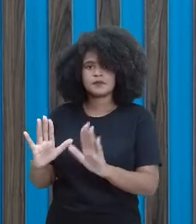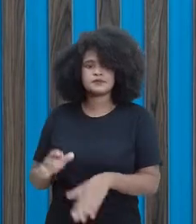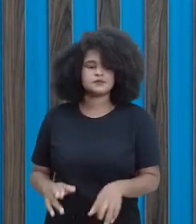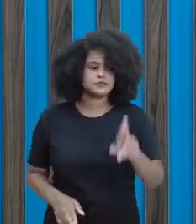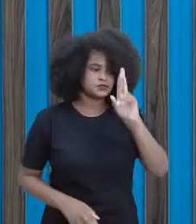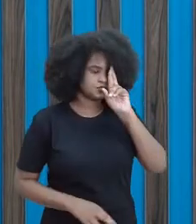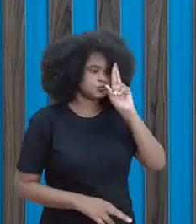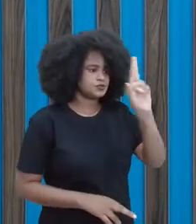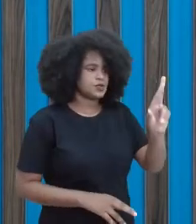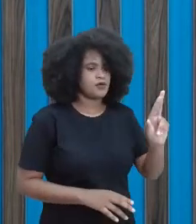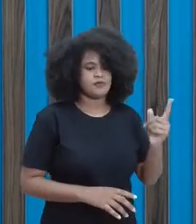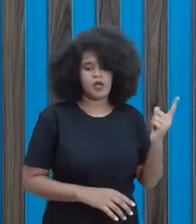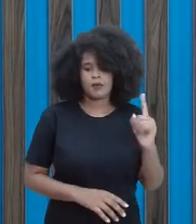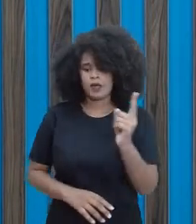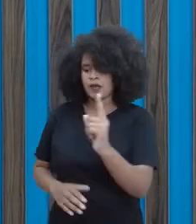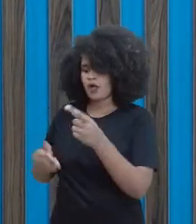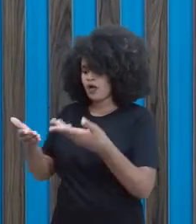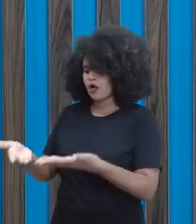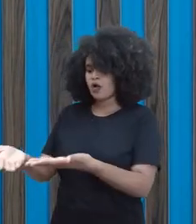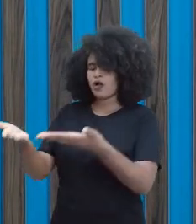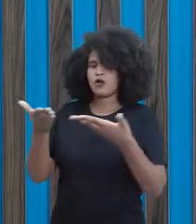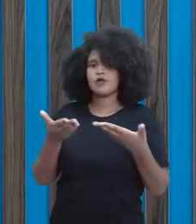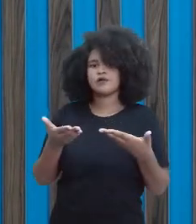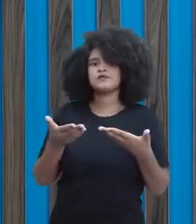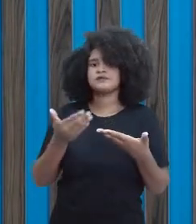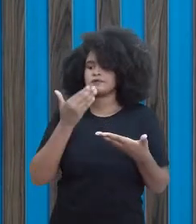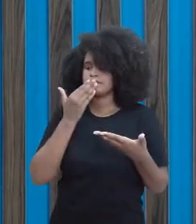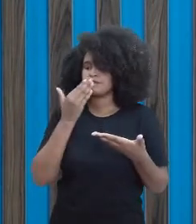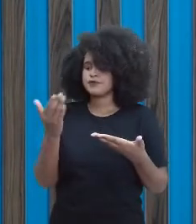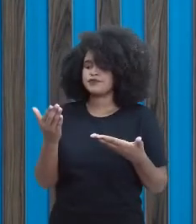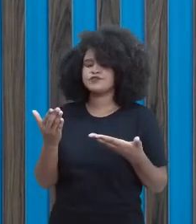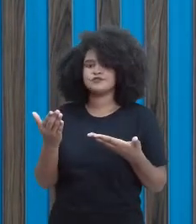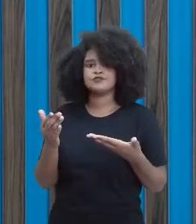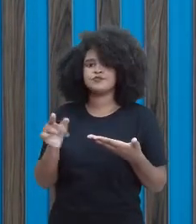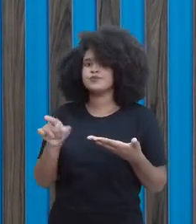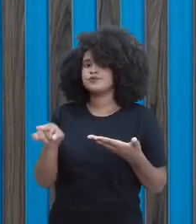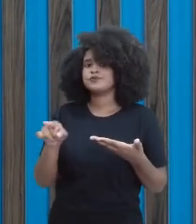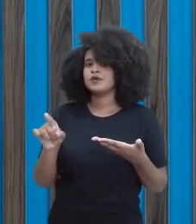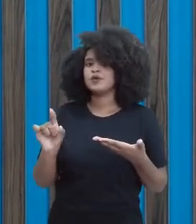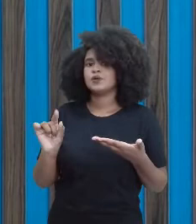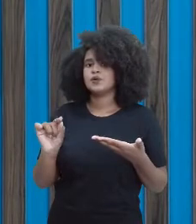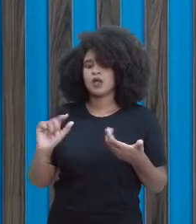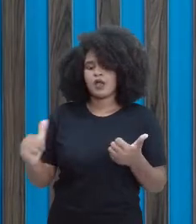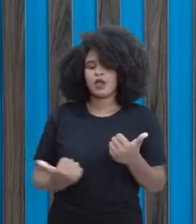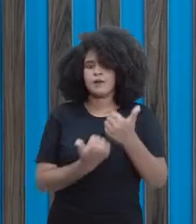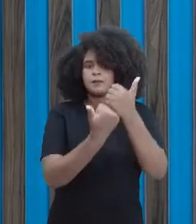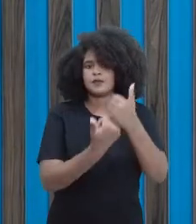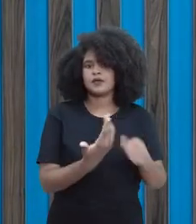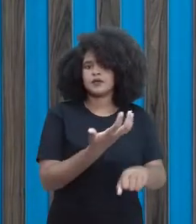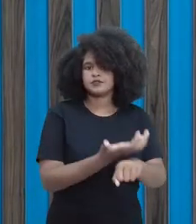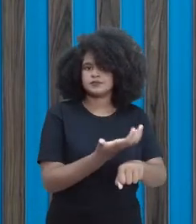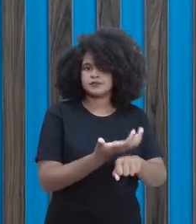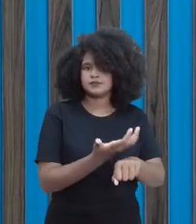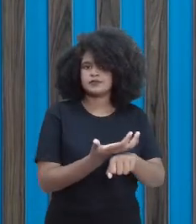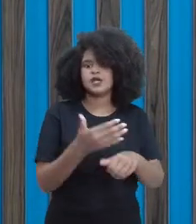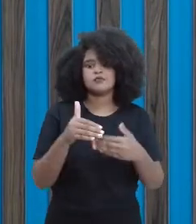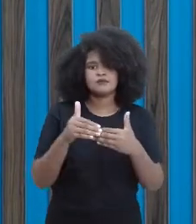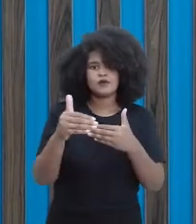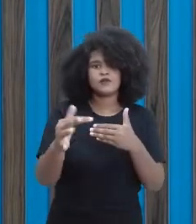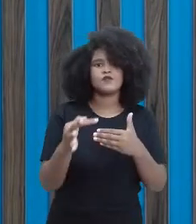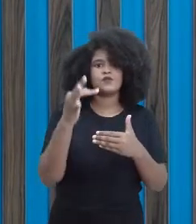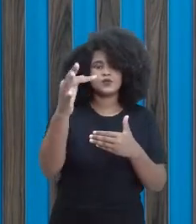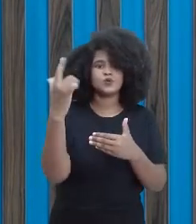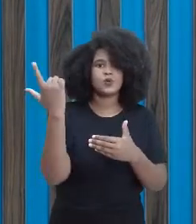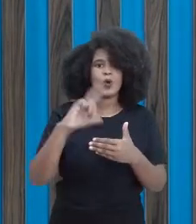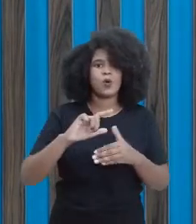foi convidado, tá vendo? Pelo diretor para ser um auxiliar de disciplina, o professor Rony falou, e mais tarde professor